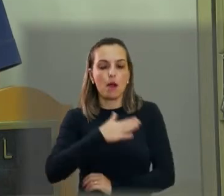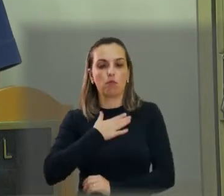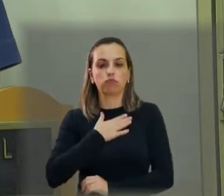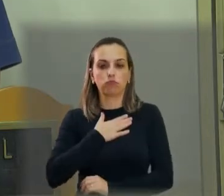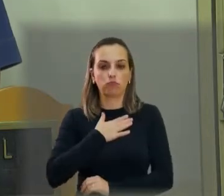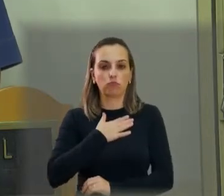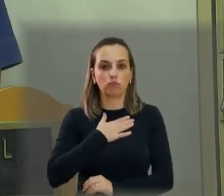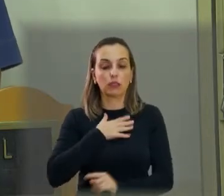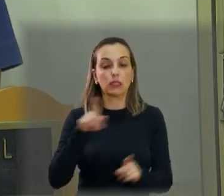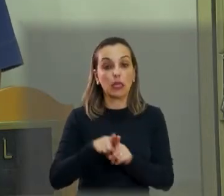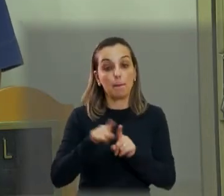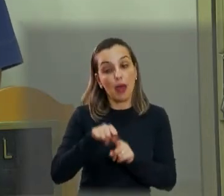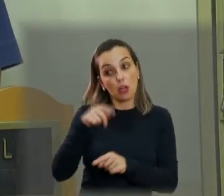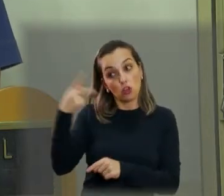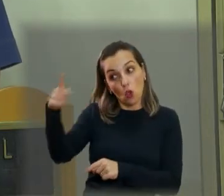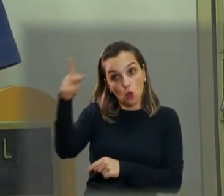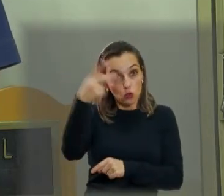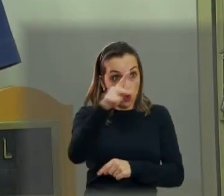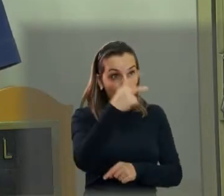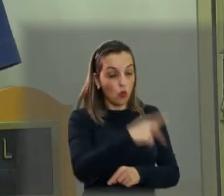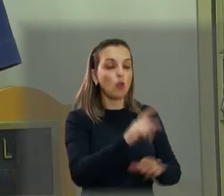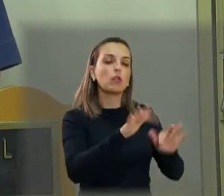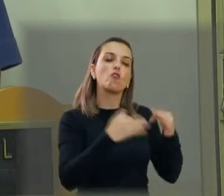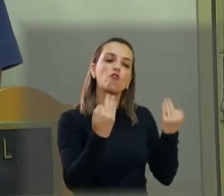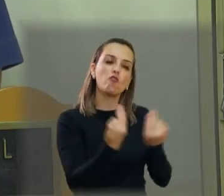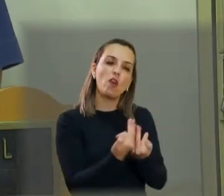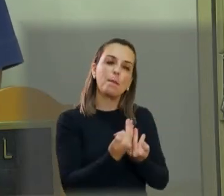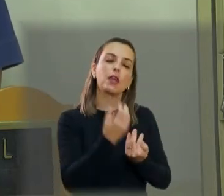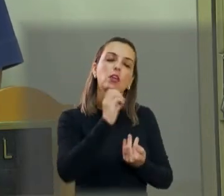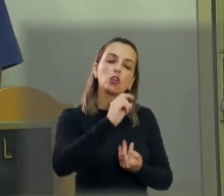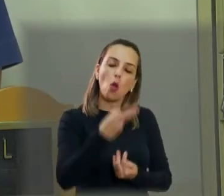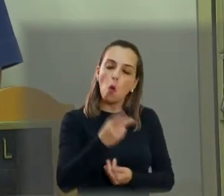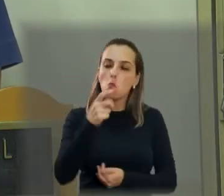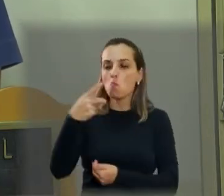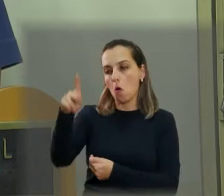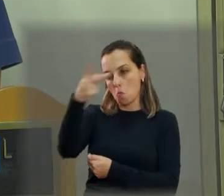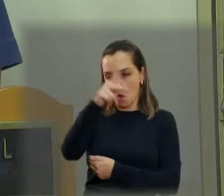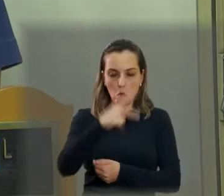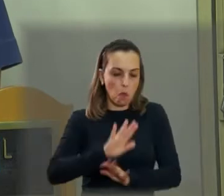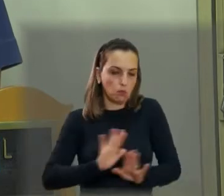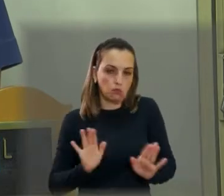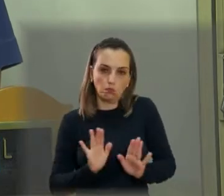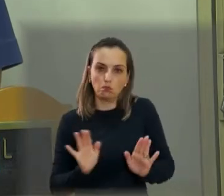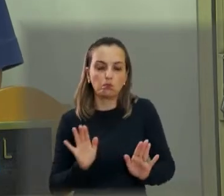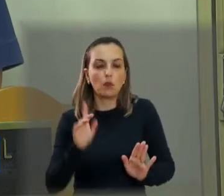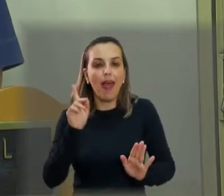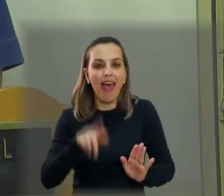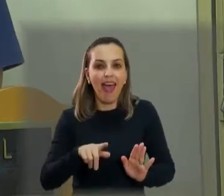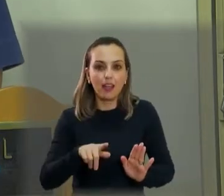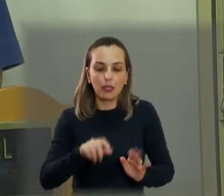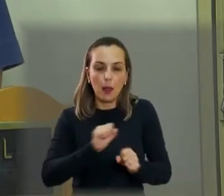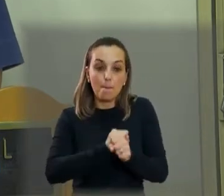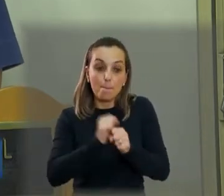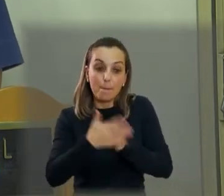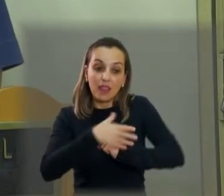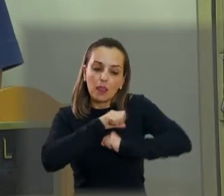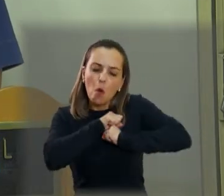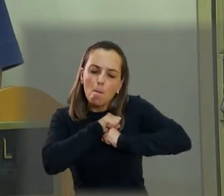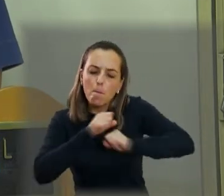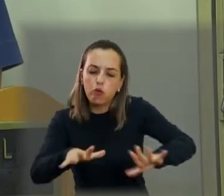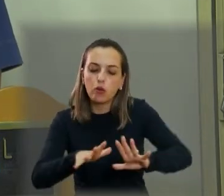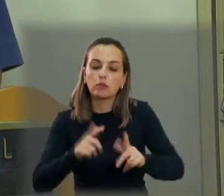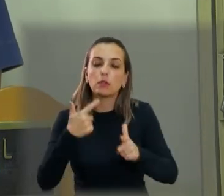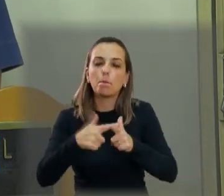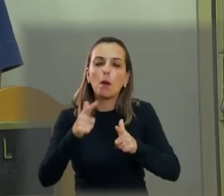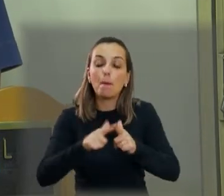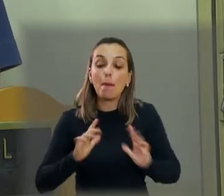dos demais, seja da nossa família ou não. Então, é uma pandemia, é um problema de todo